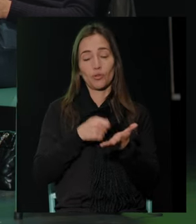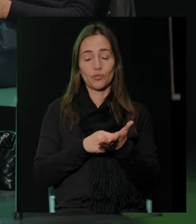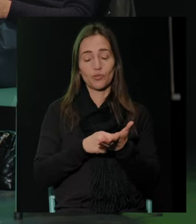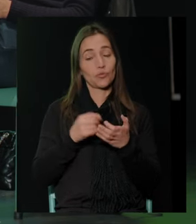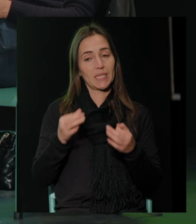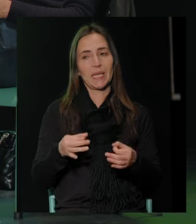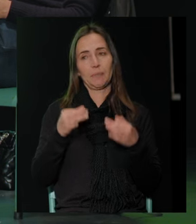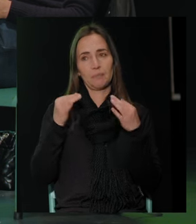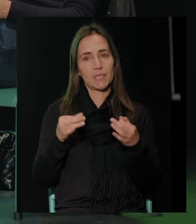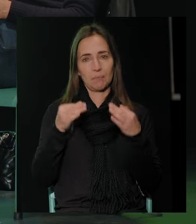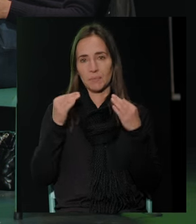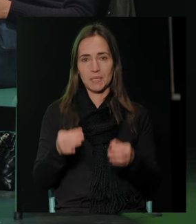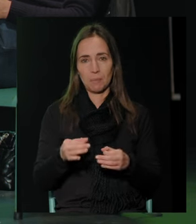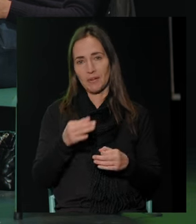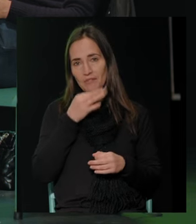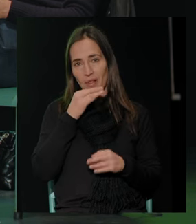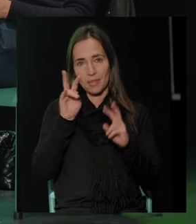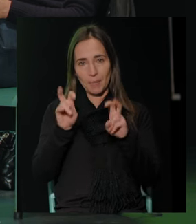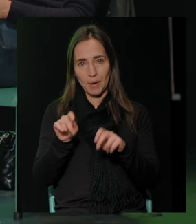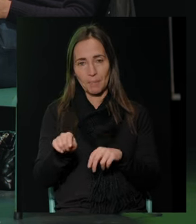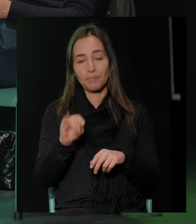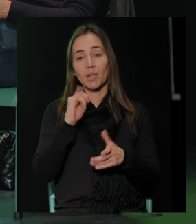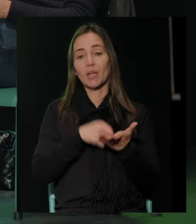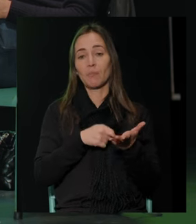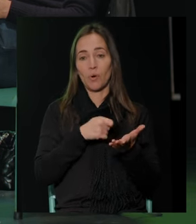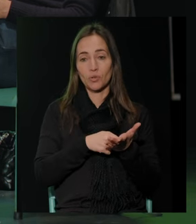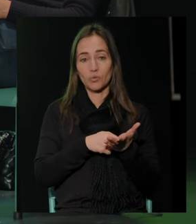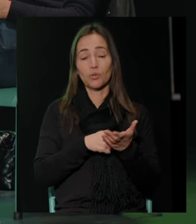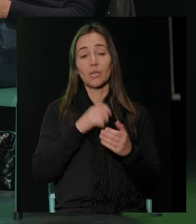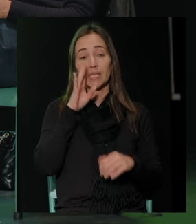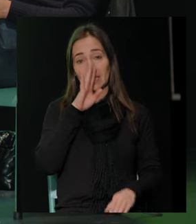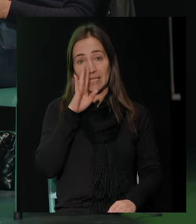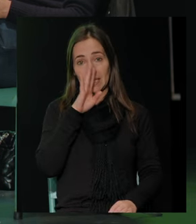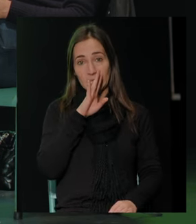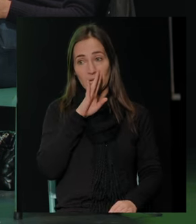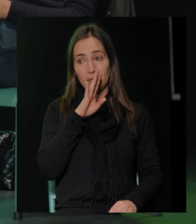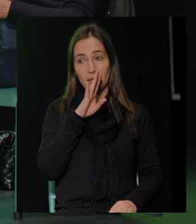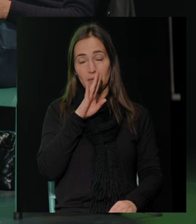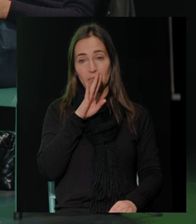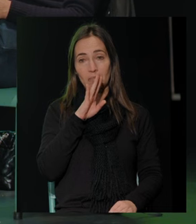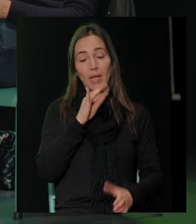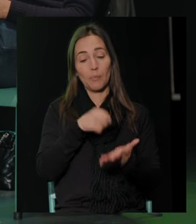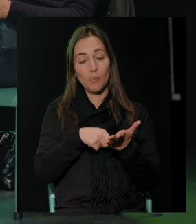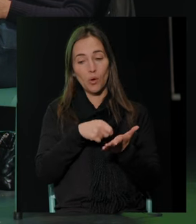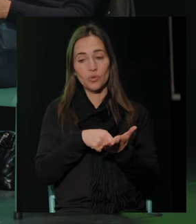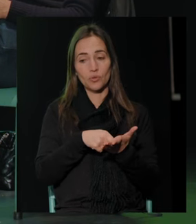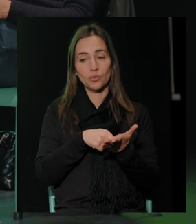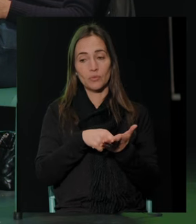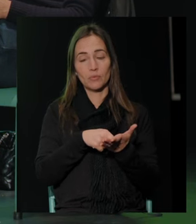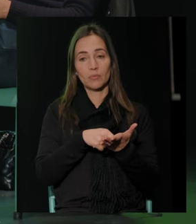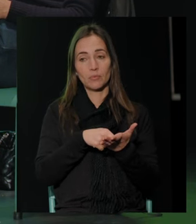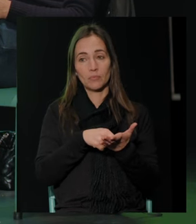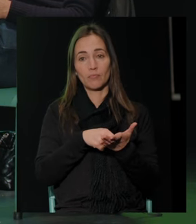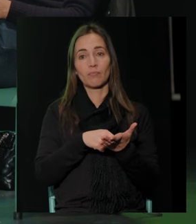o que vem à discussão. Os impostos, desde que sejam implementados, passando